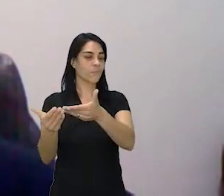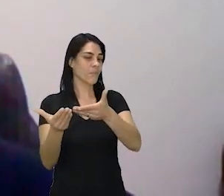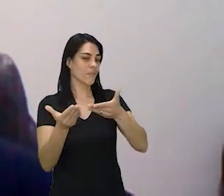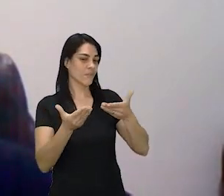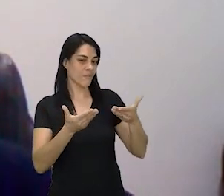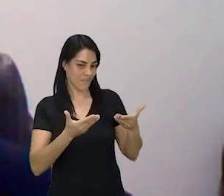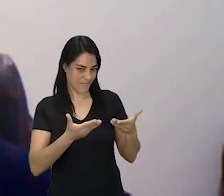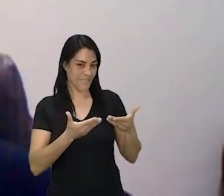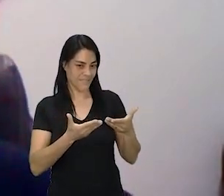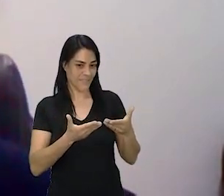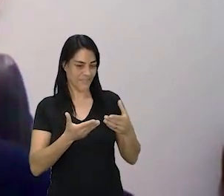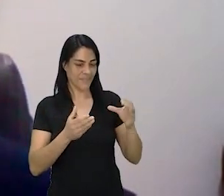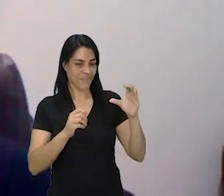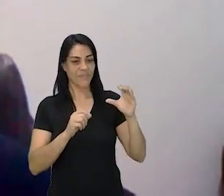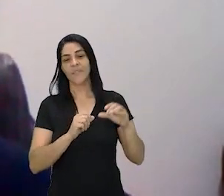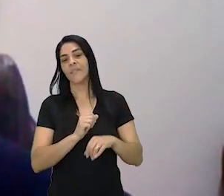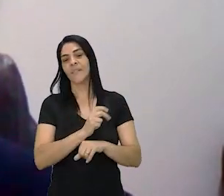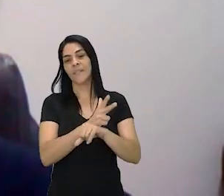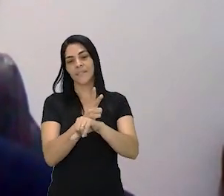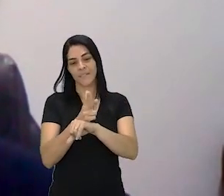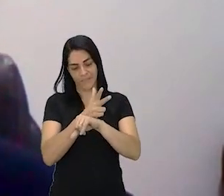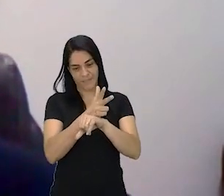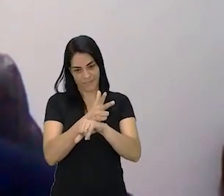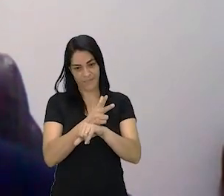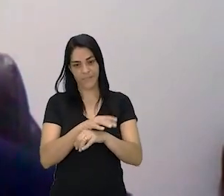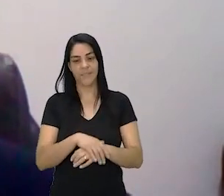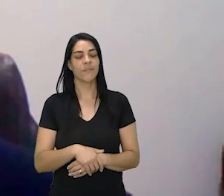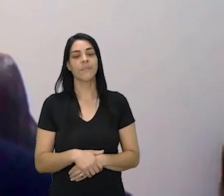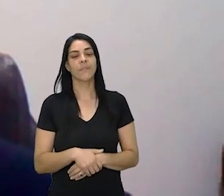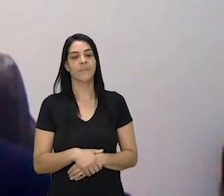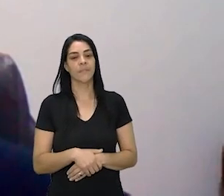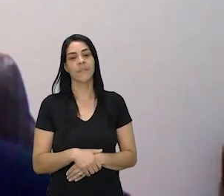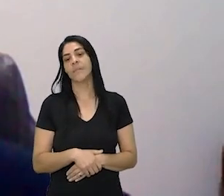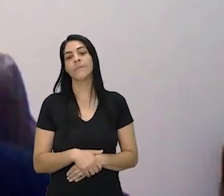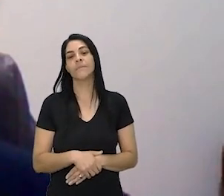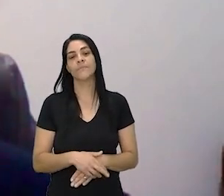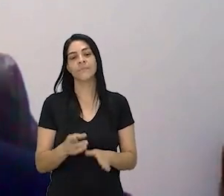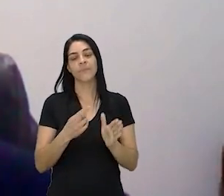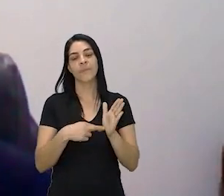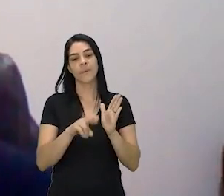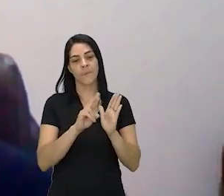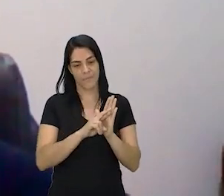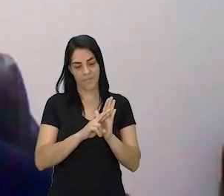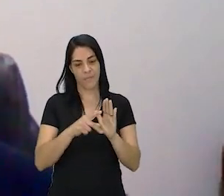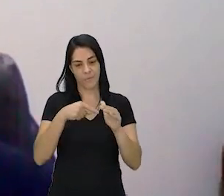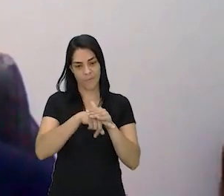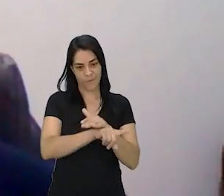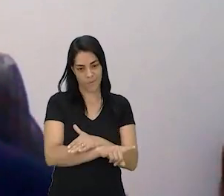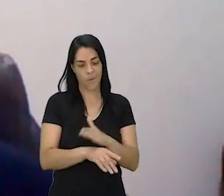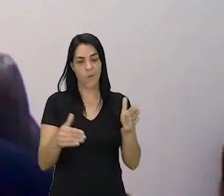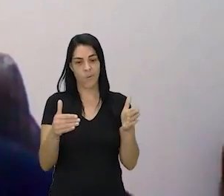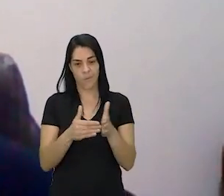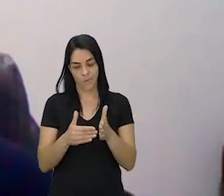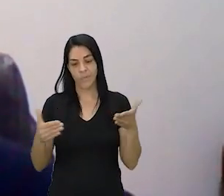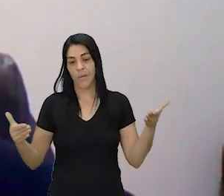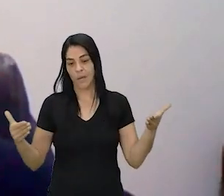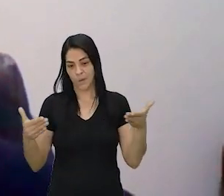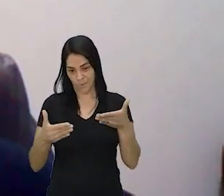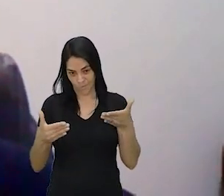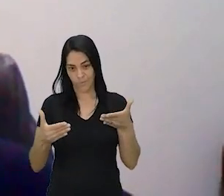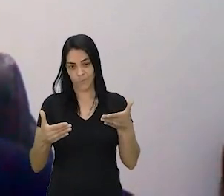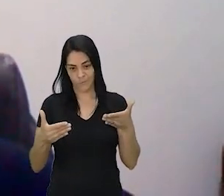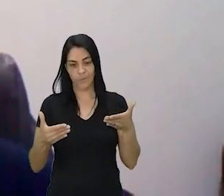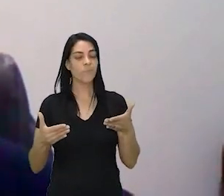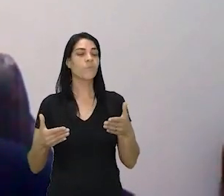essa transmissão, do Programa de Recuperação e Aprofundamento. Hoje é a nossa última pauta do ano, e